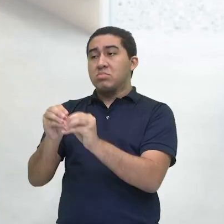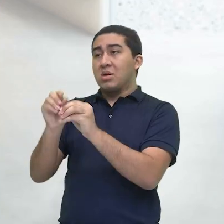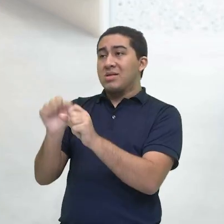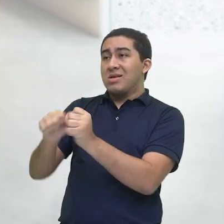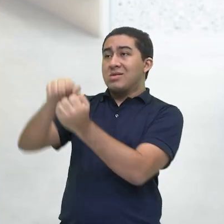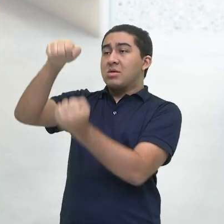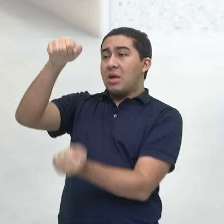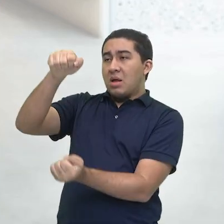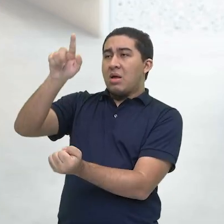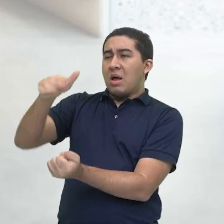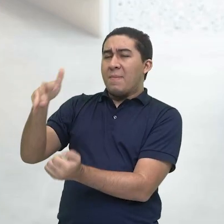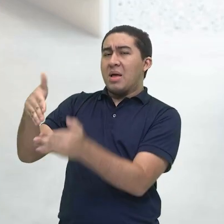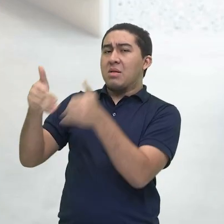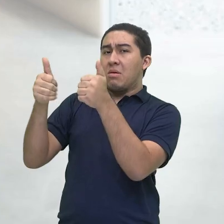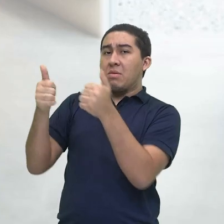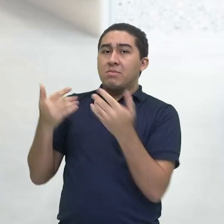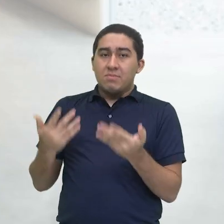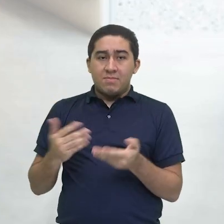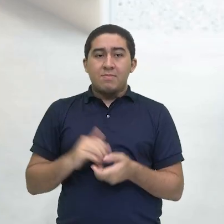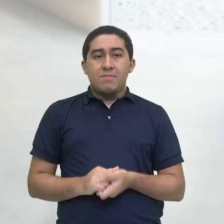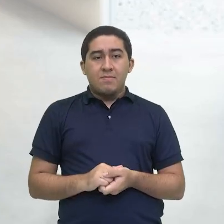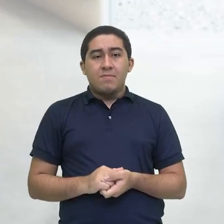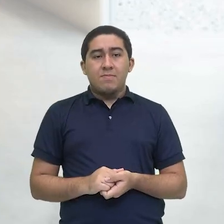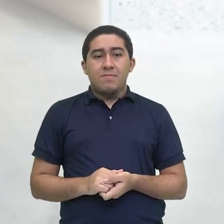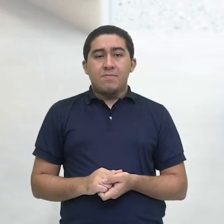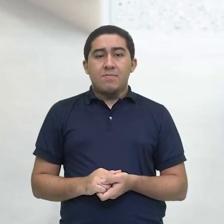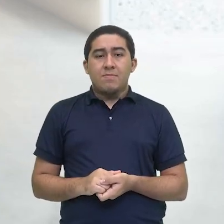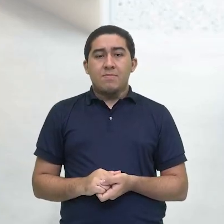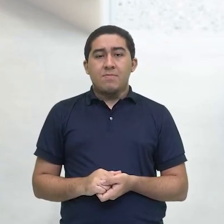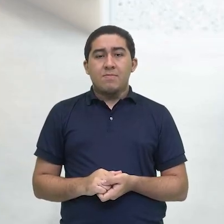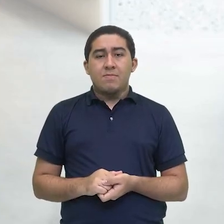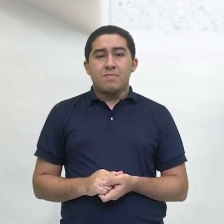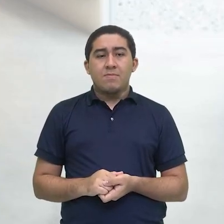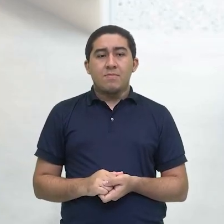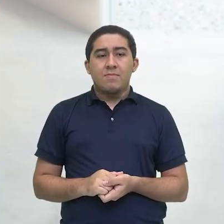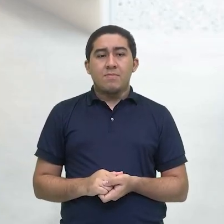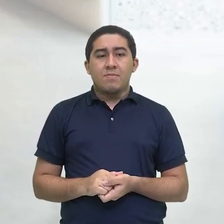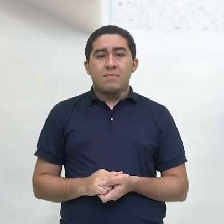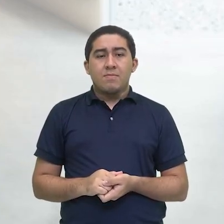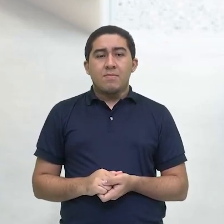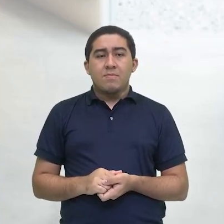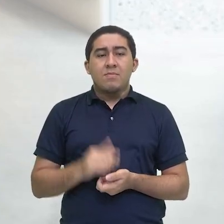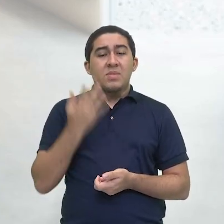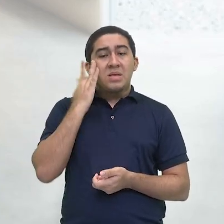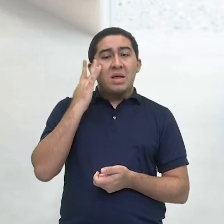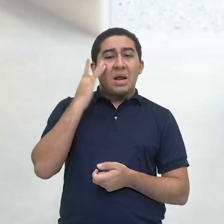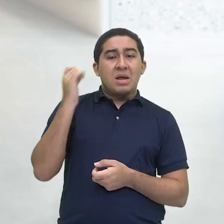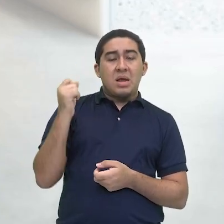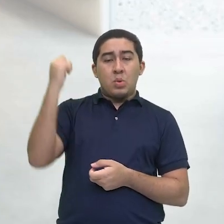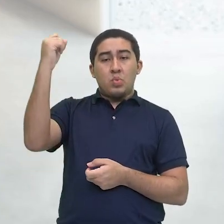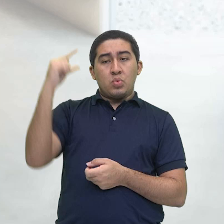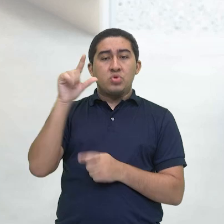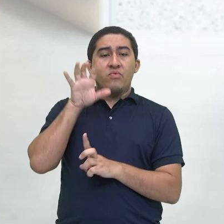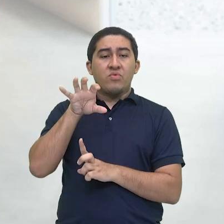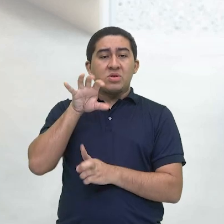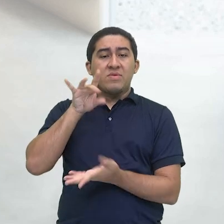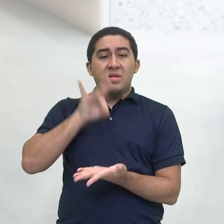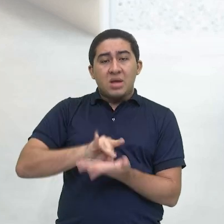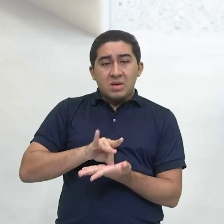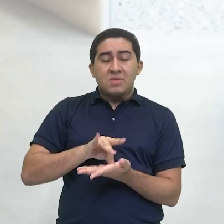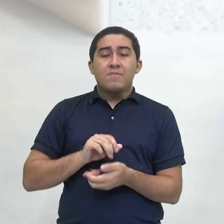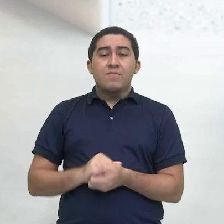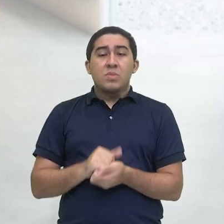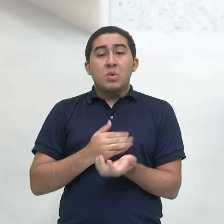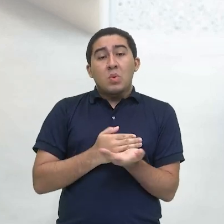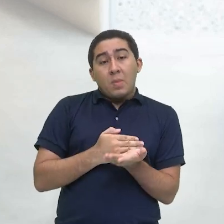bem melhor? Tá bom? Será que a luz ela vai influenciar isso? Então, ele